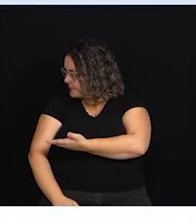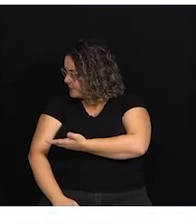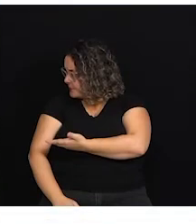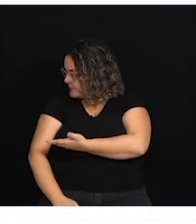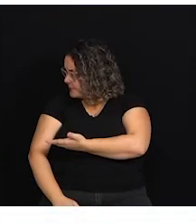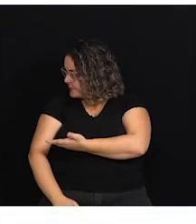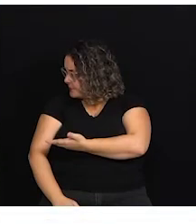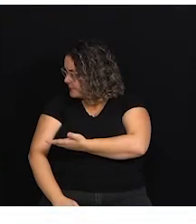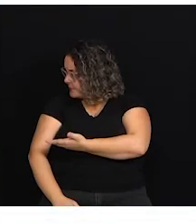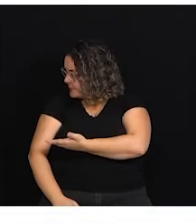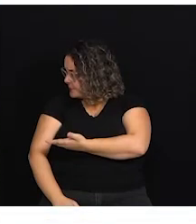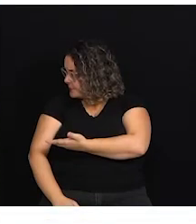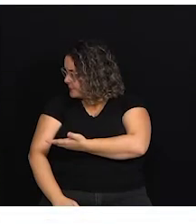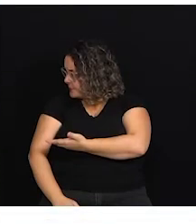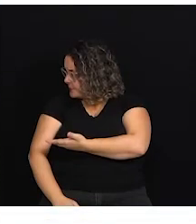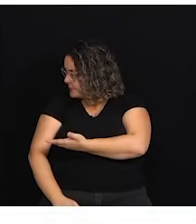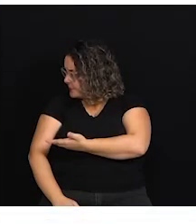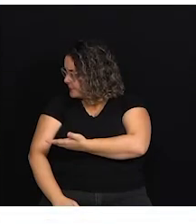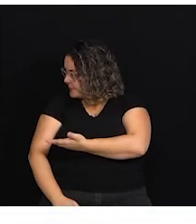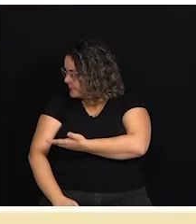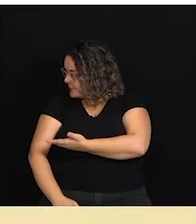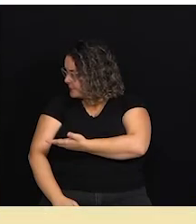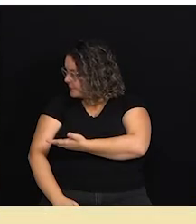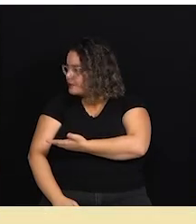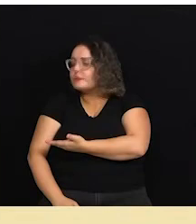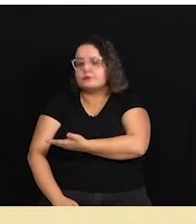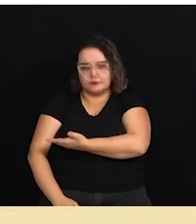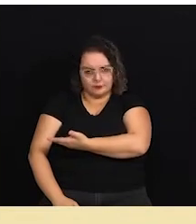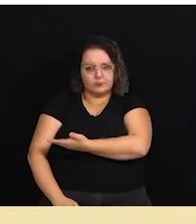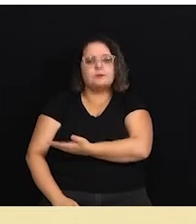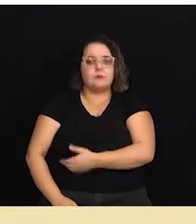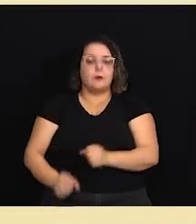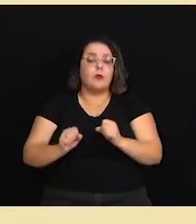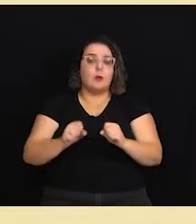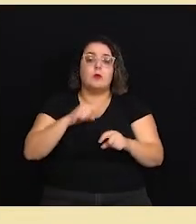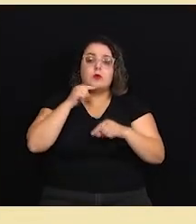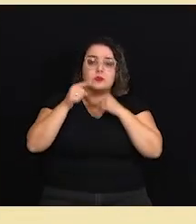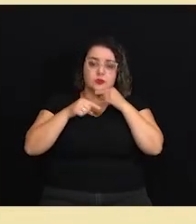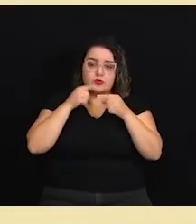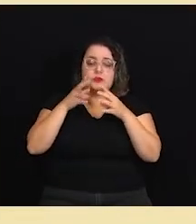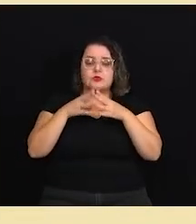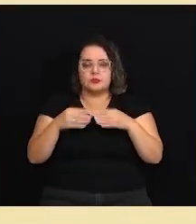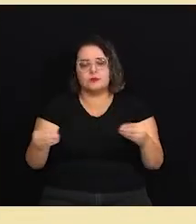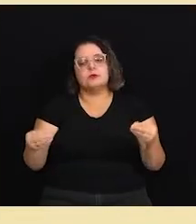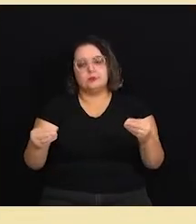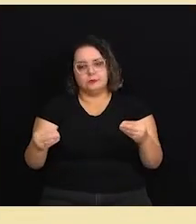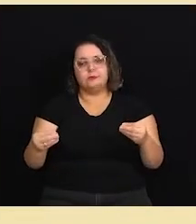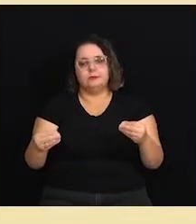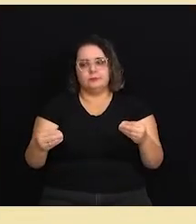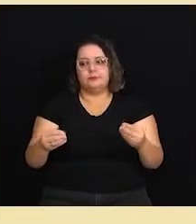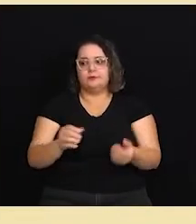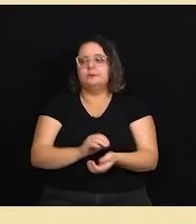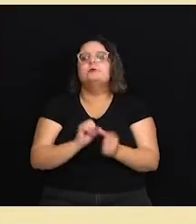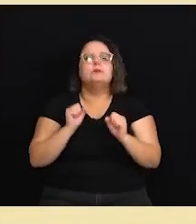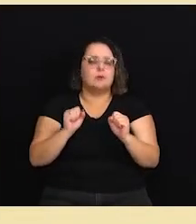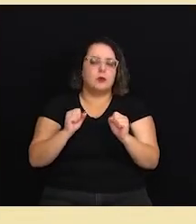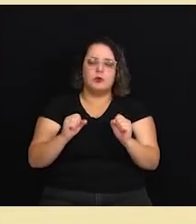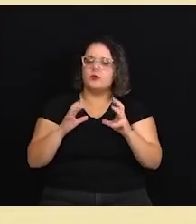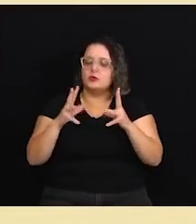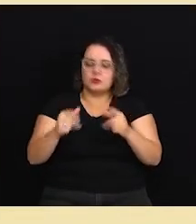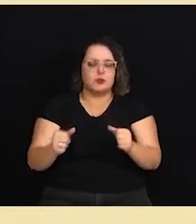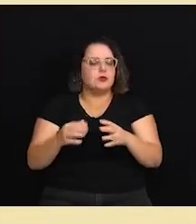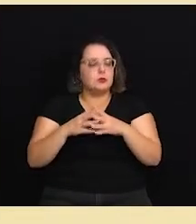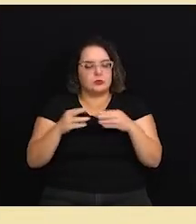o Gilberto o movimento roxo.com.br lá também pode tirar todas as dúvidas né